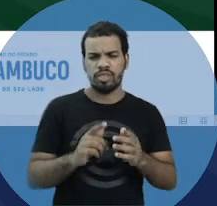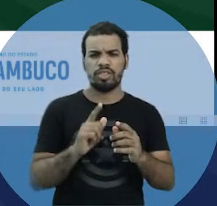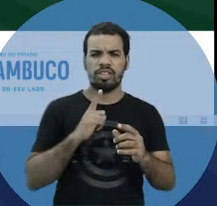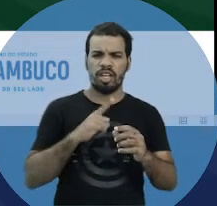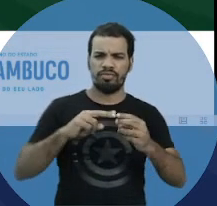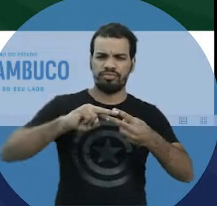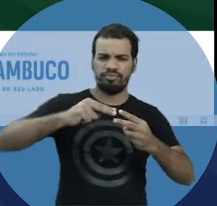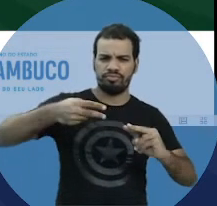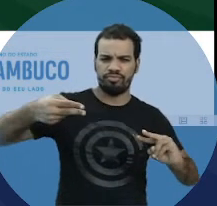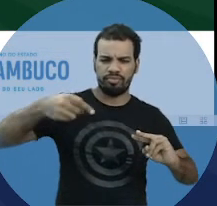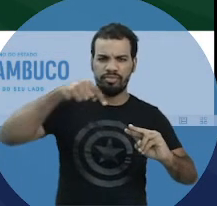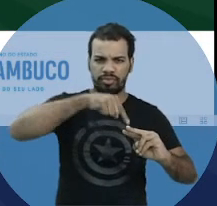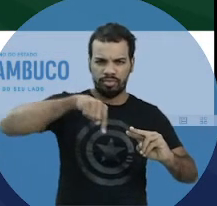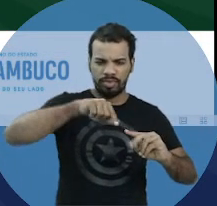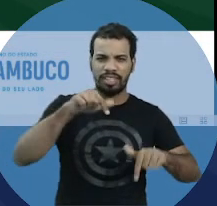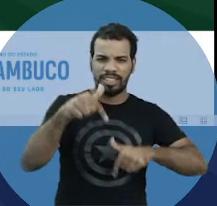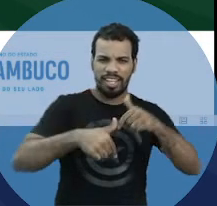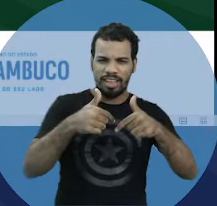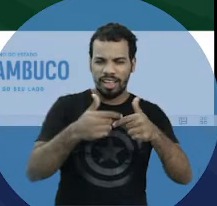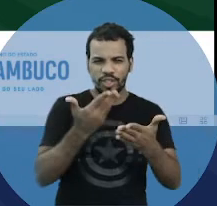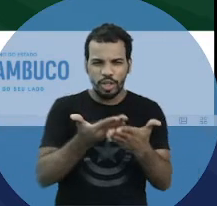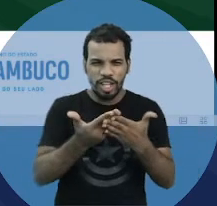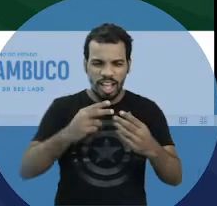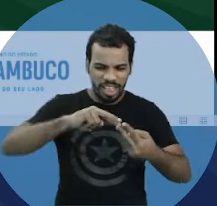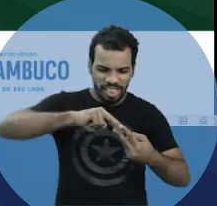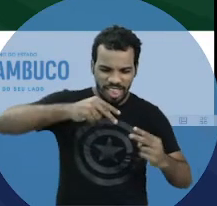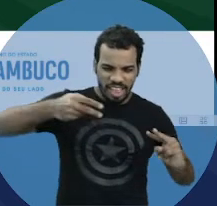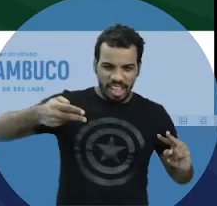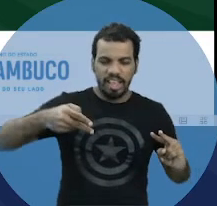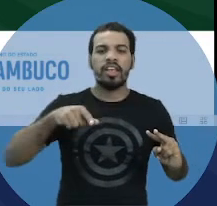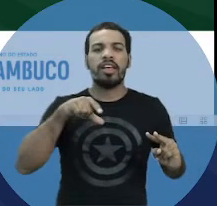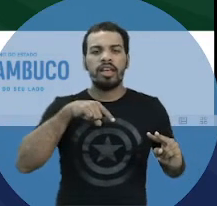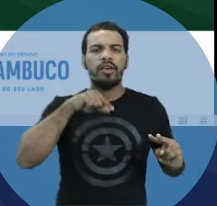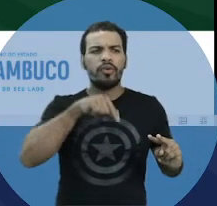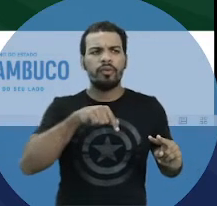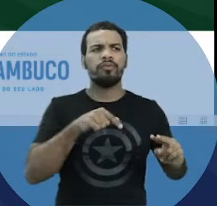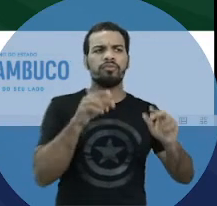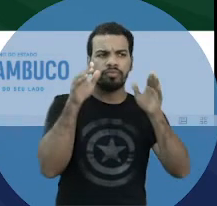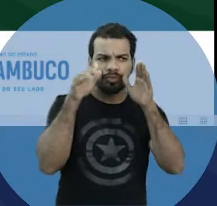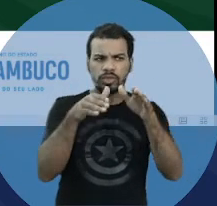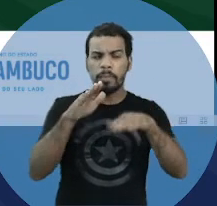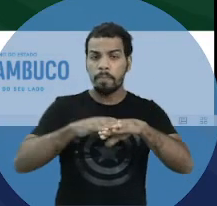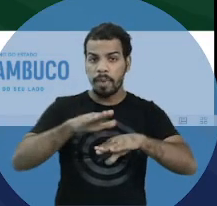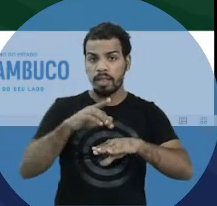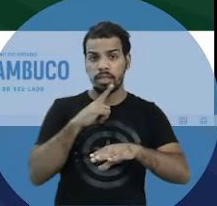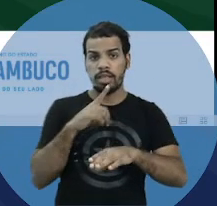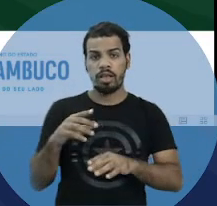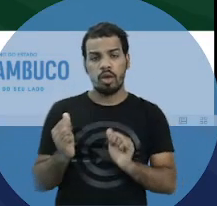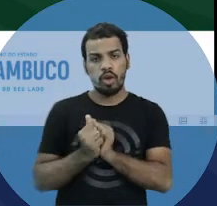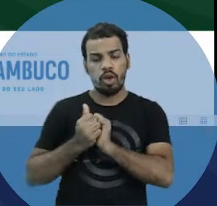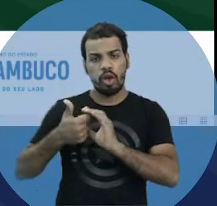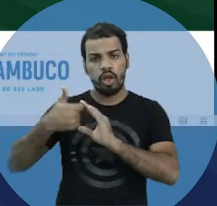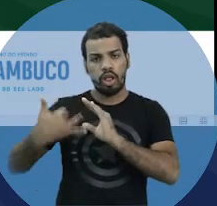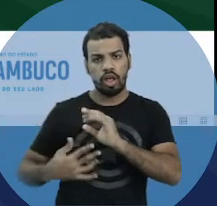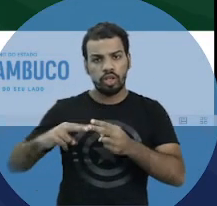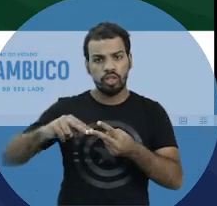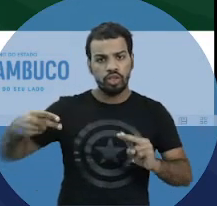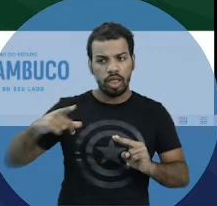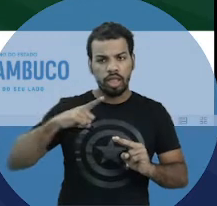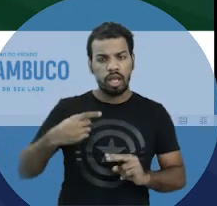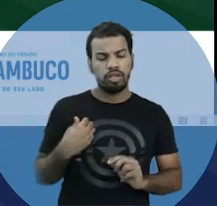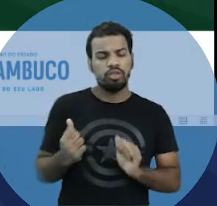a trabalhar genética, a gente sempre, né, pode se encantar mais, porque está ali próximo, as características genéticas estão ali próximas da